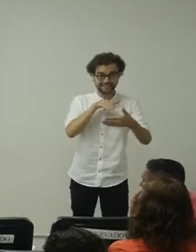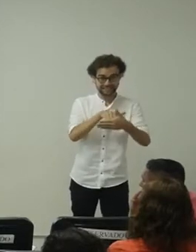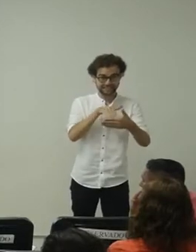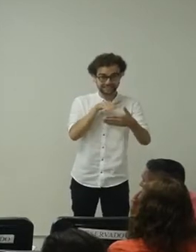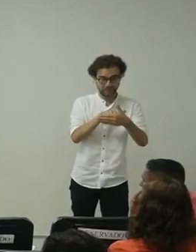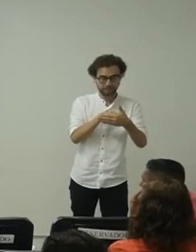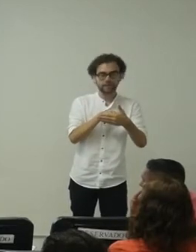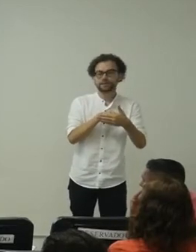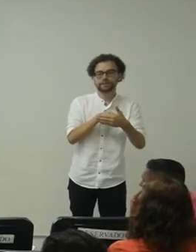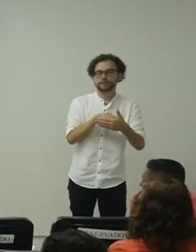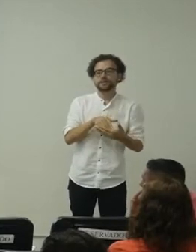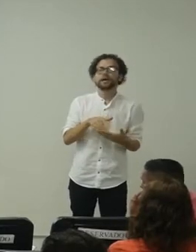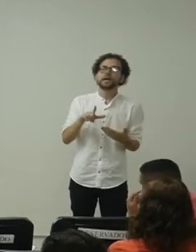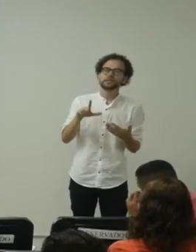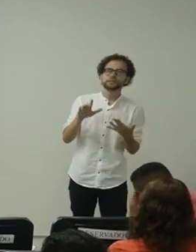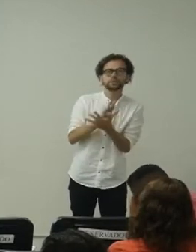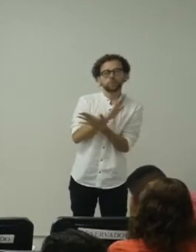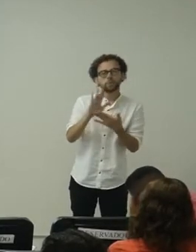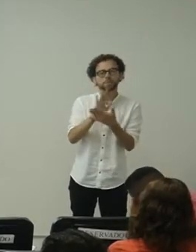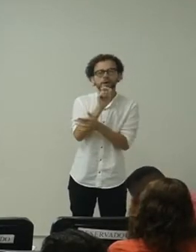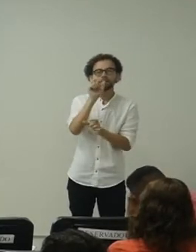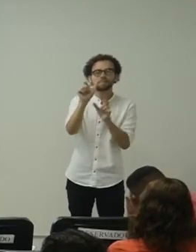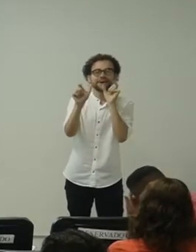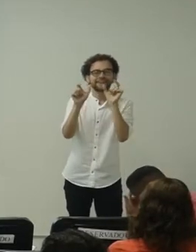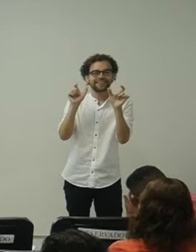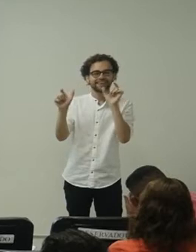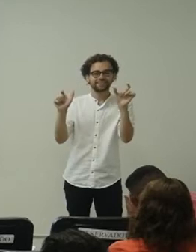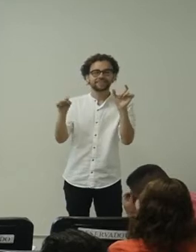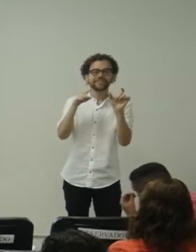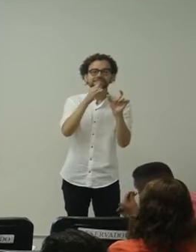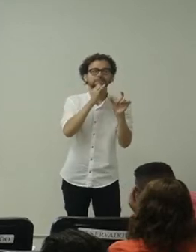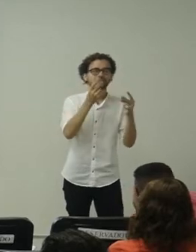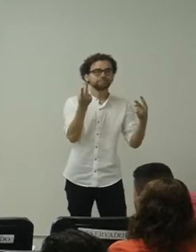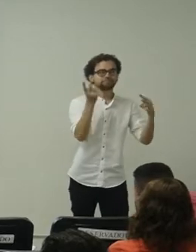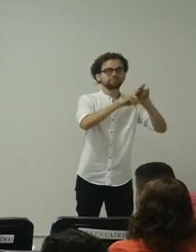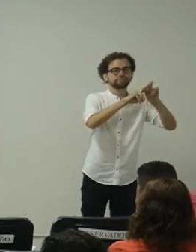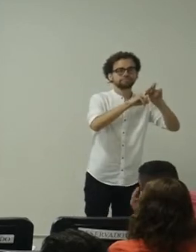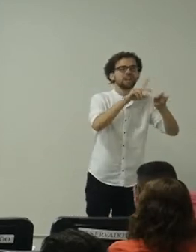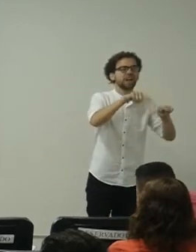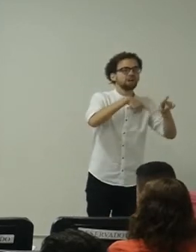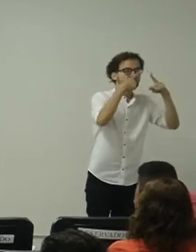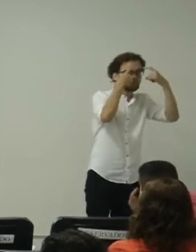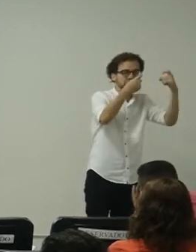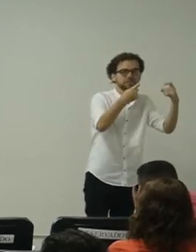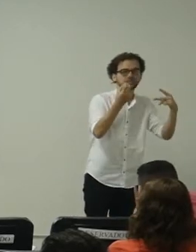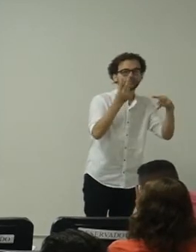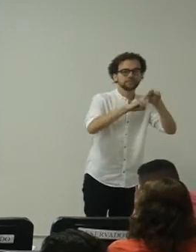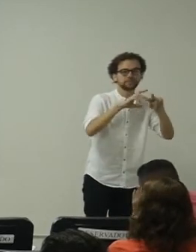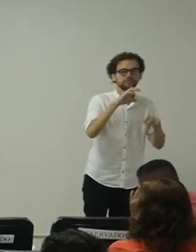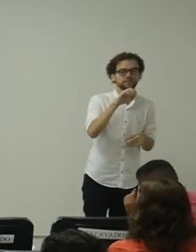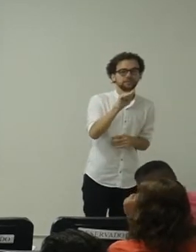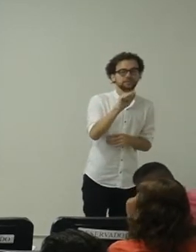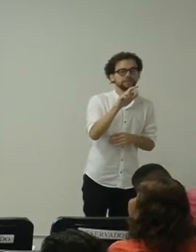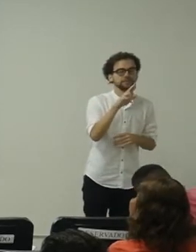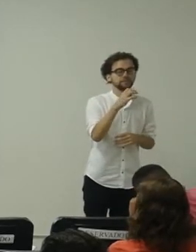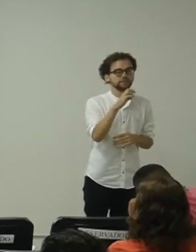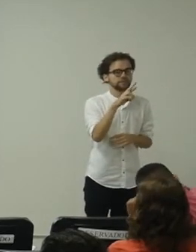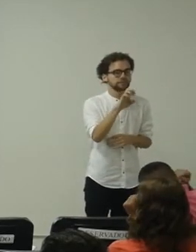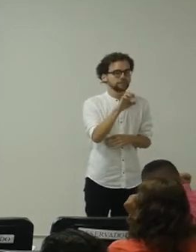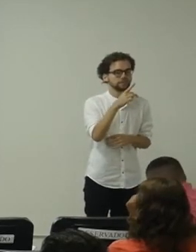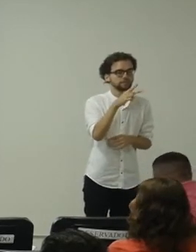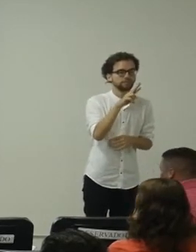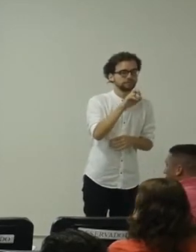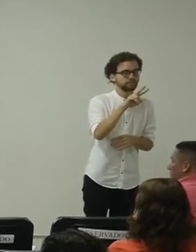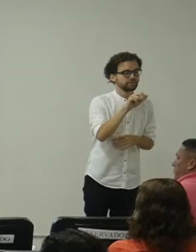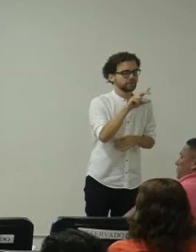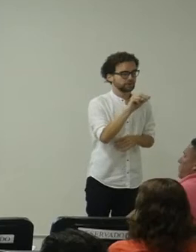preciso nem... Tem algumas palavras que a sociedade fala cárcere privado. Ah, é violência. Mas, ei,